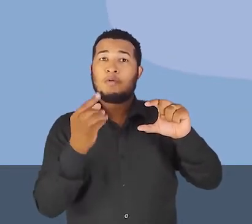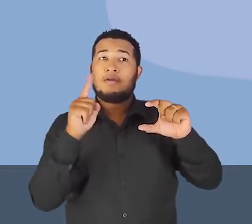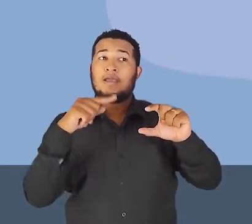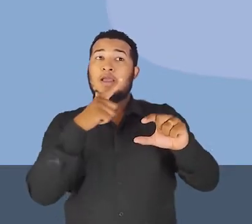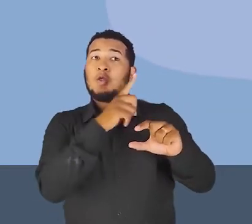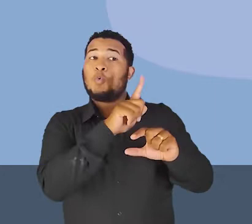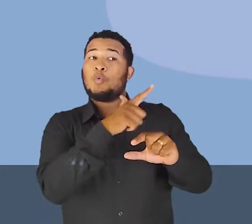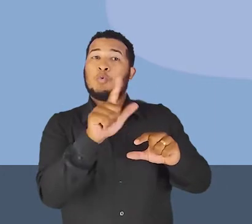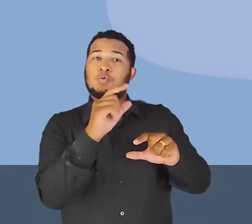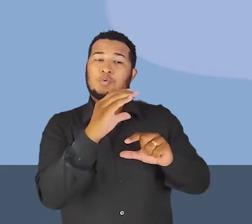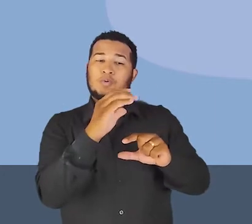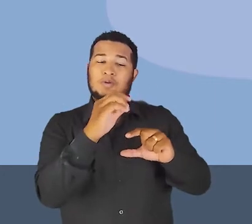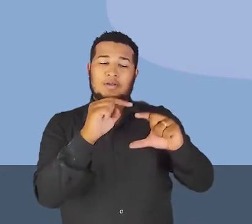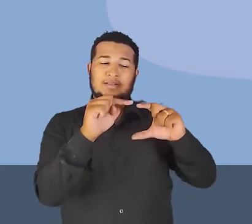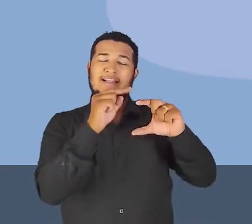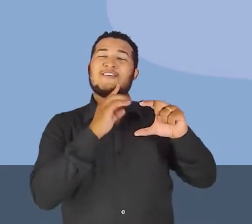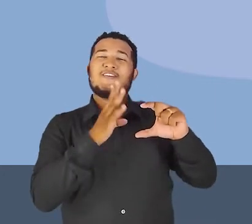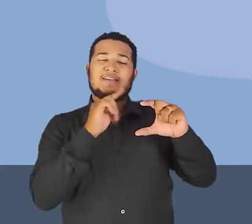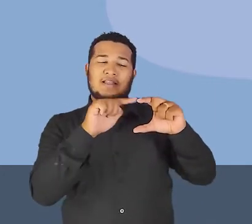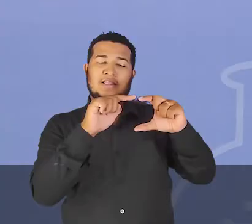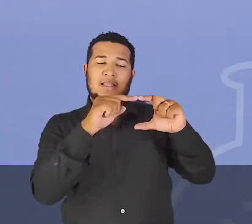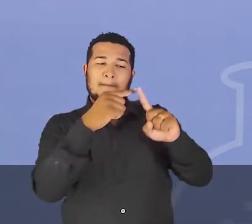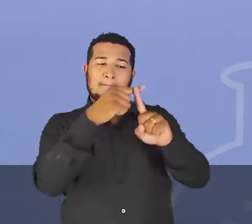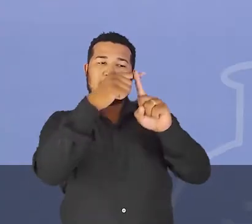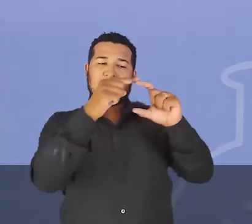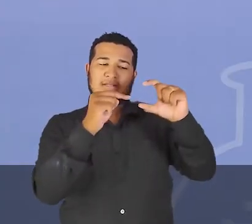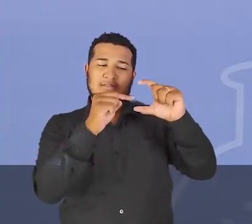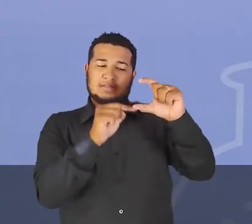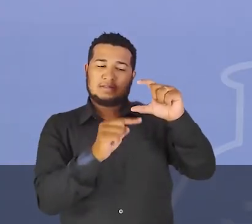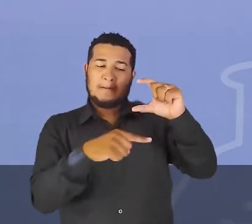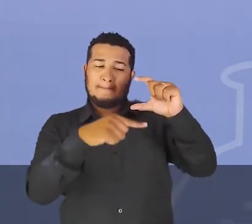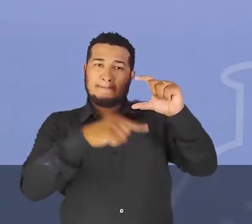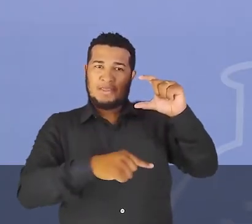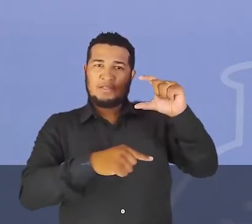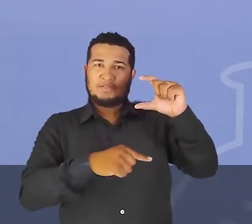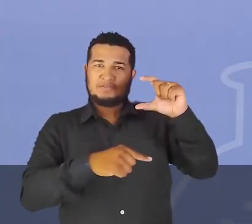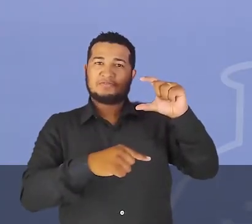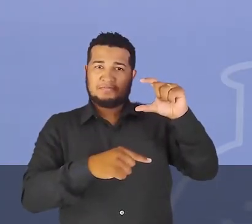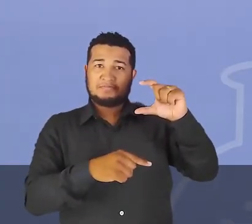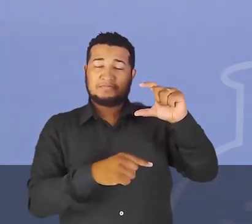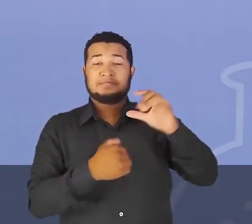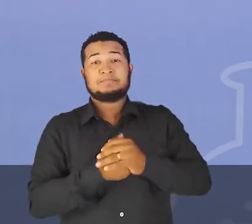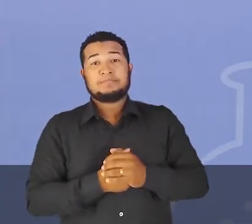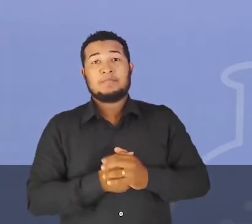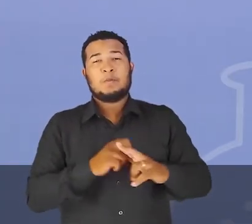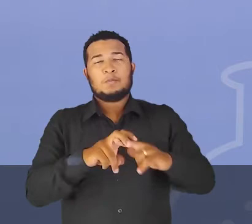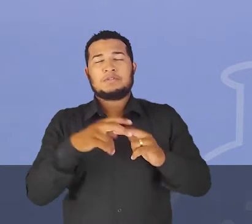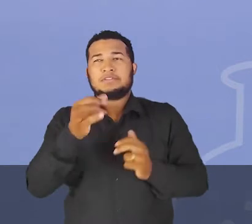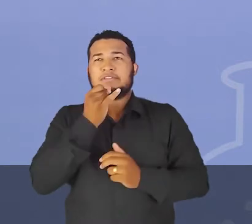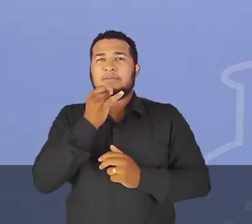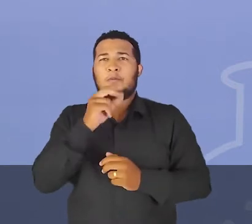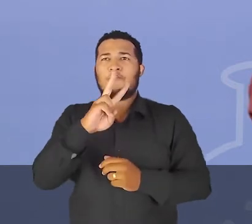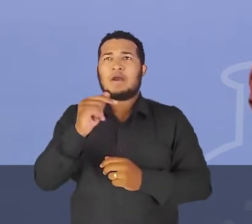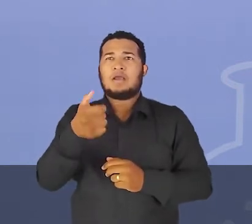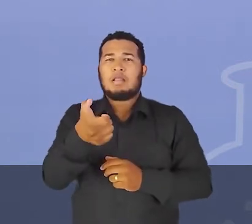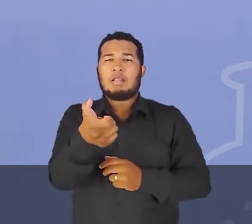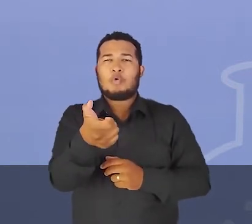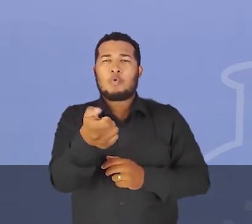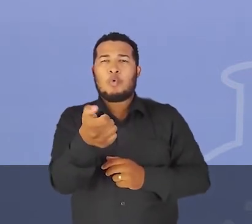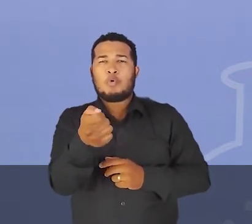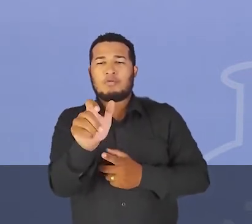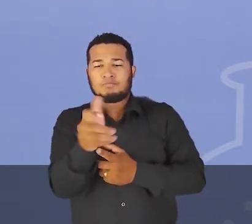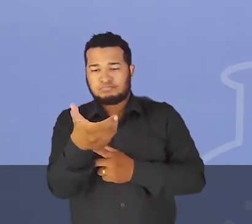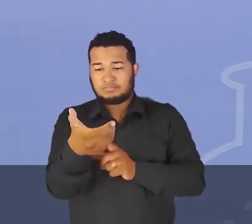cátodo, que é o polo positivo da pilha. Olha aqui para mim. Quando a gente vai ligar um eletrônico, que a gente usa pilhas, já deve